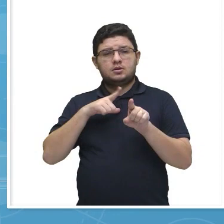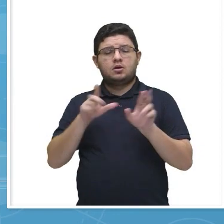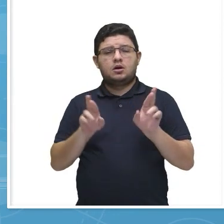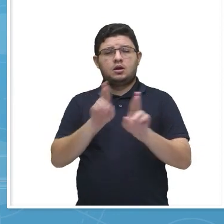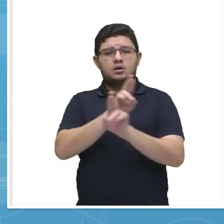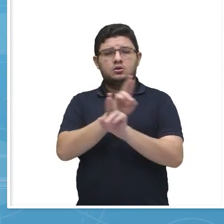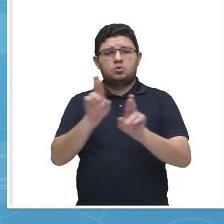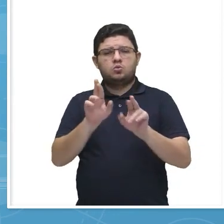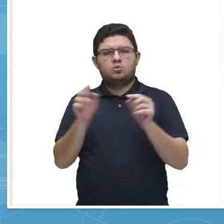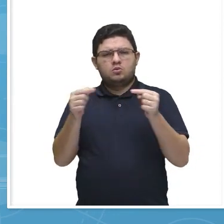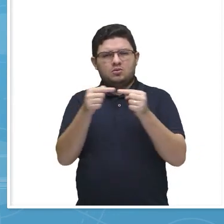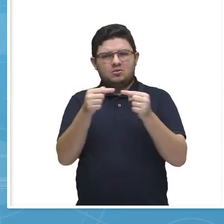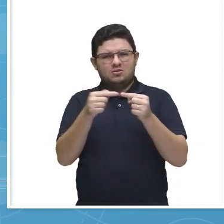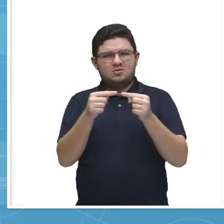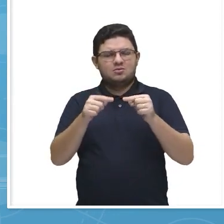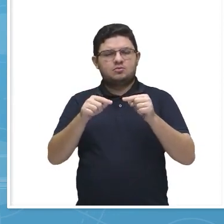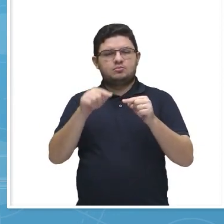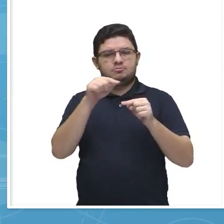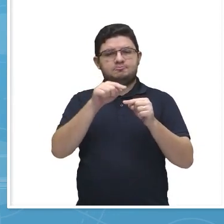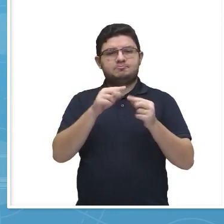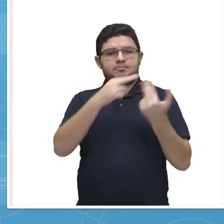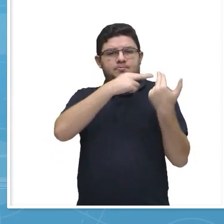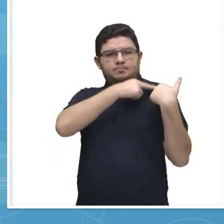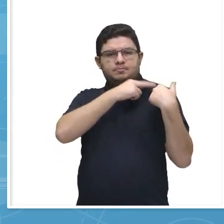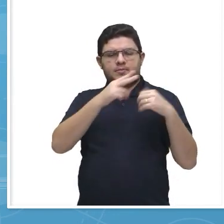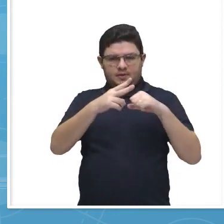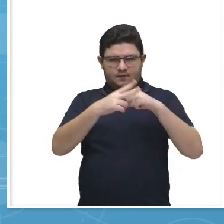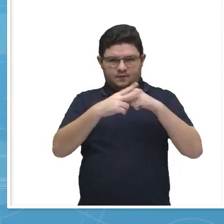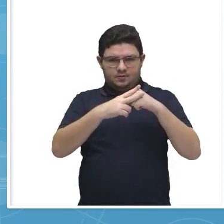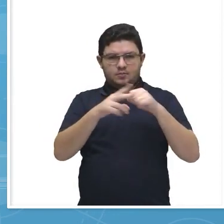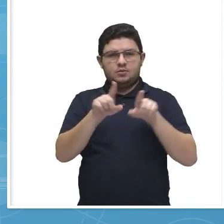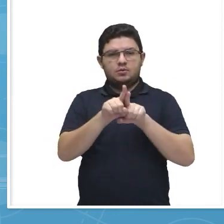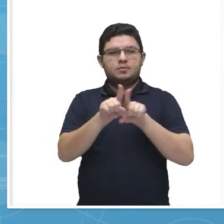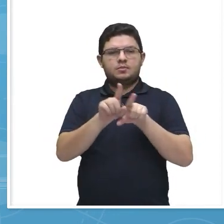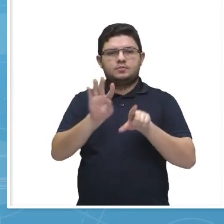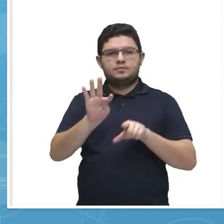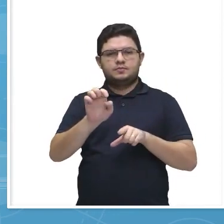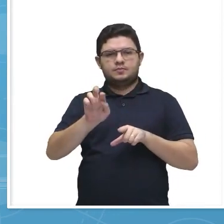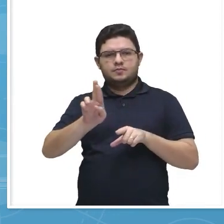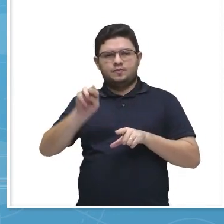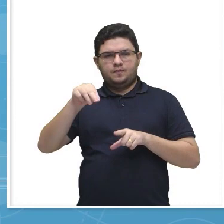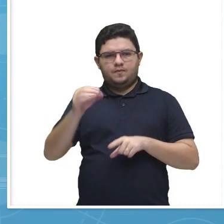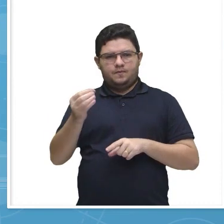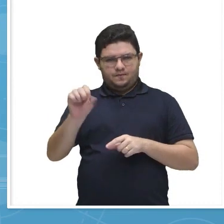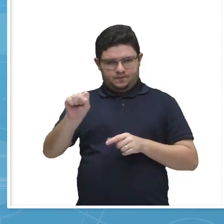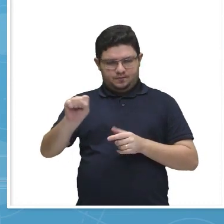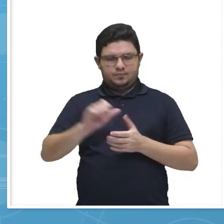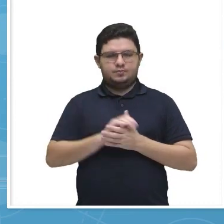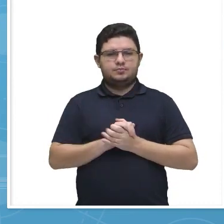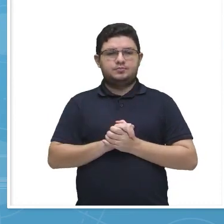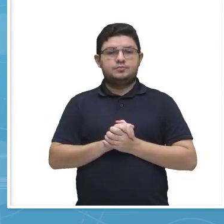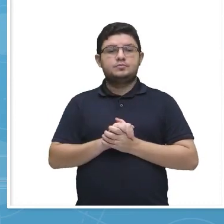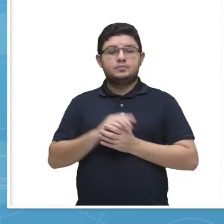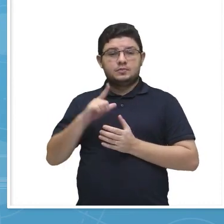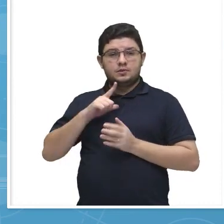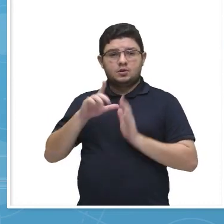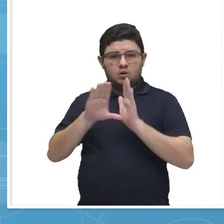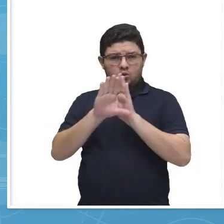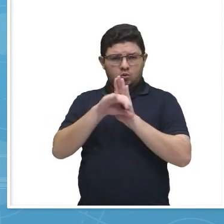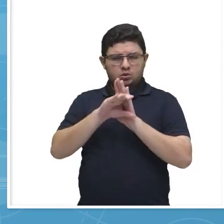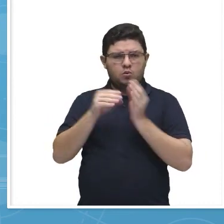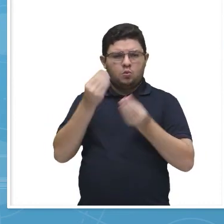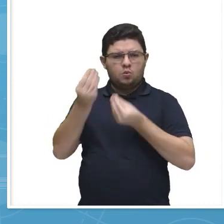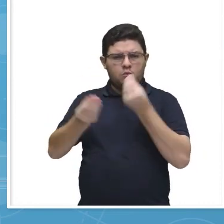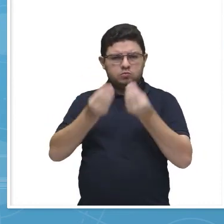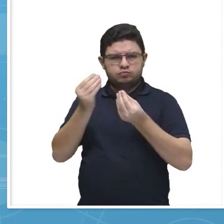pelo verbo e pelos termos que compõem esse predicado. E aqui a gente tem um conceito que, no caso, como identificar,